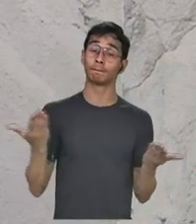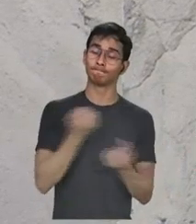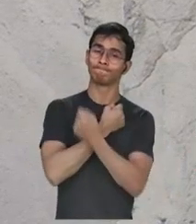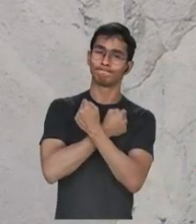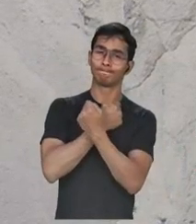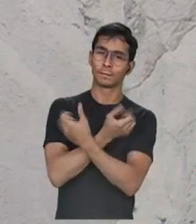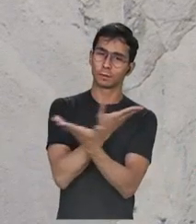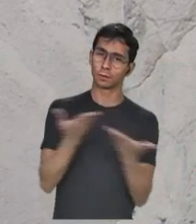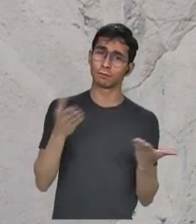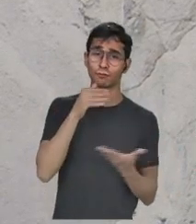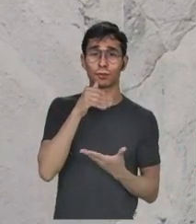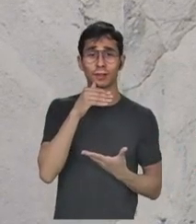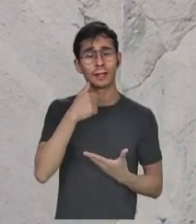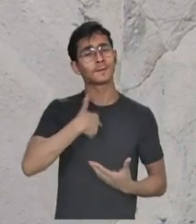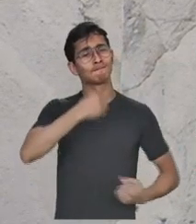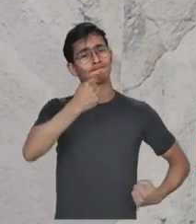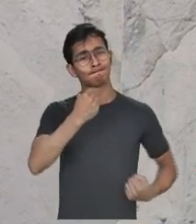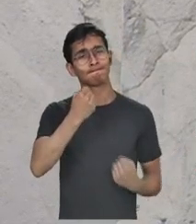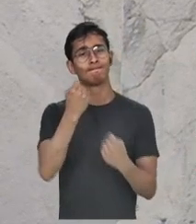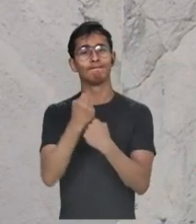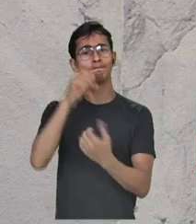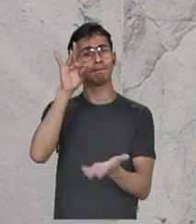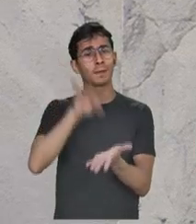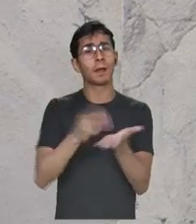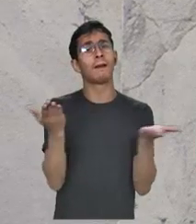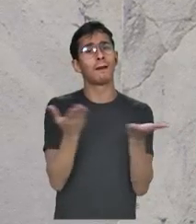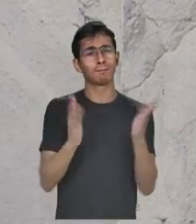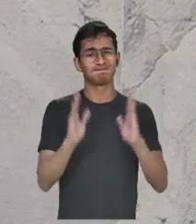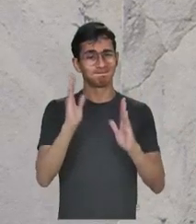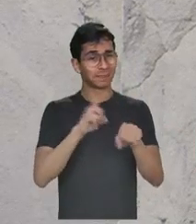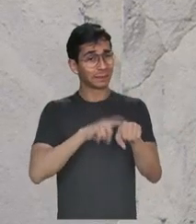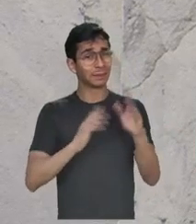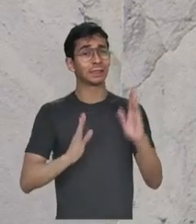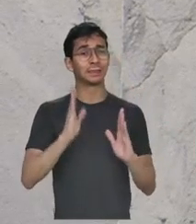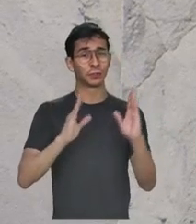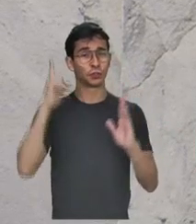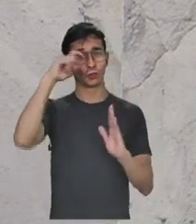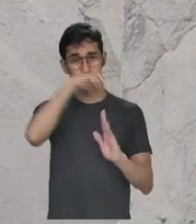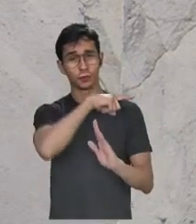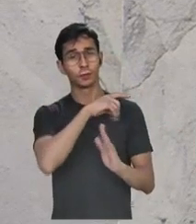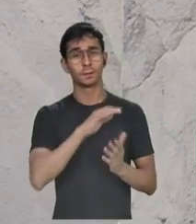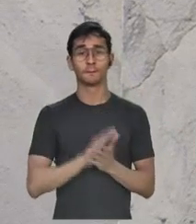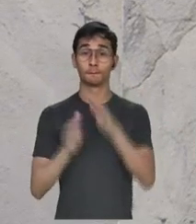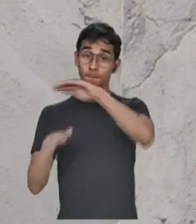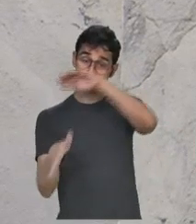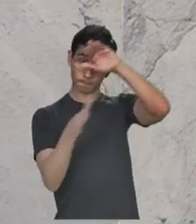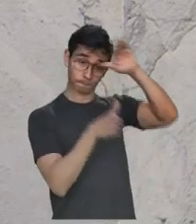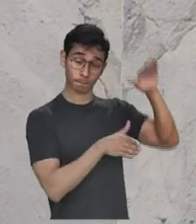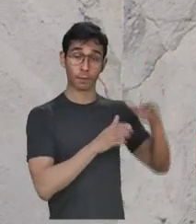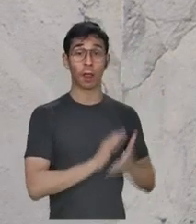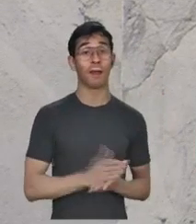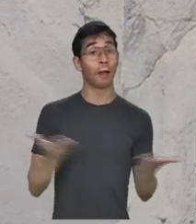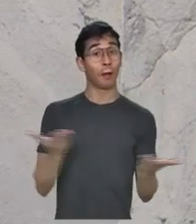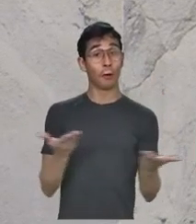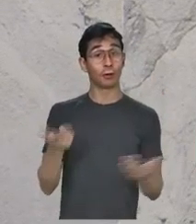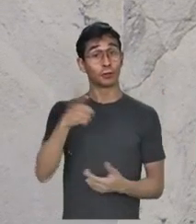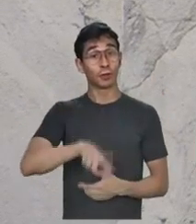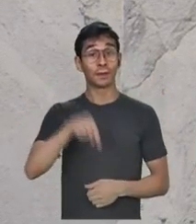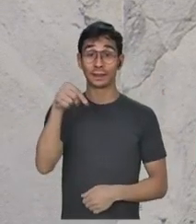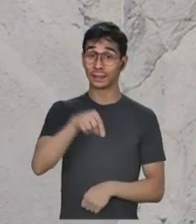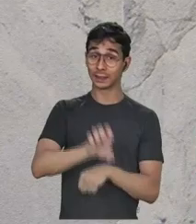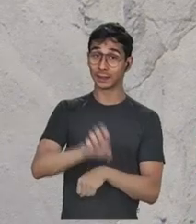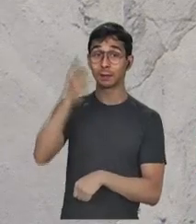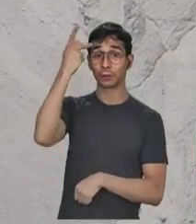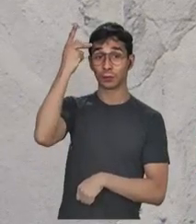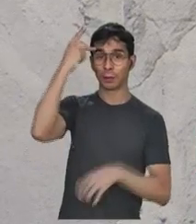funcionários emissoras solidarizar com eles nesse momento tão difícil e caro novamente falar hoje em dia de chuva em são paulo o